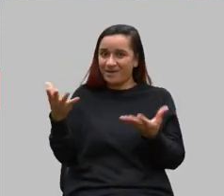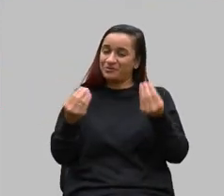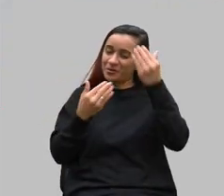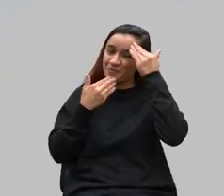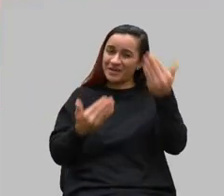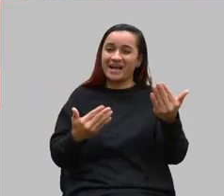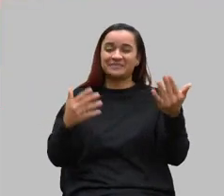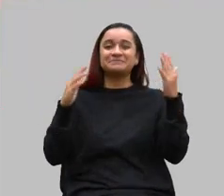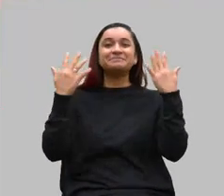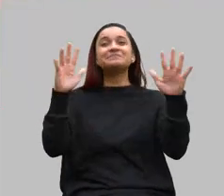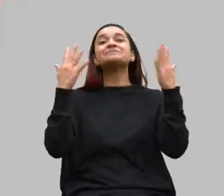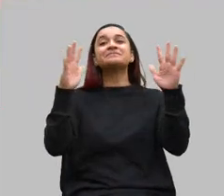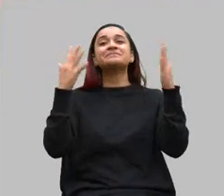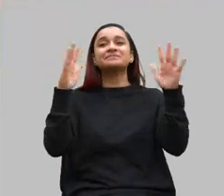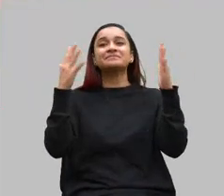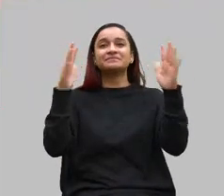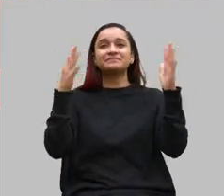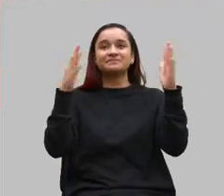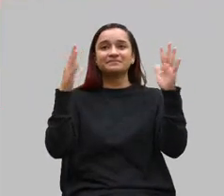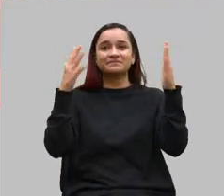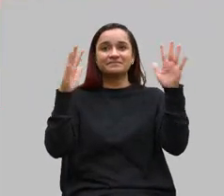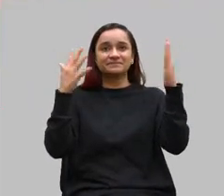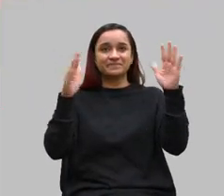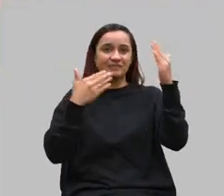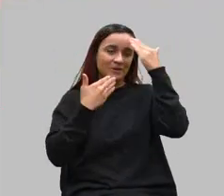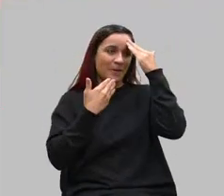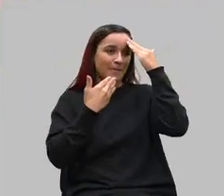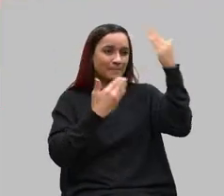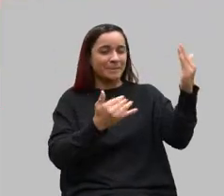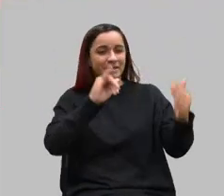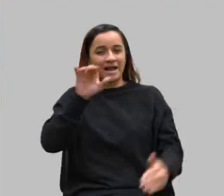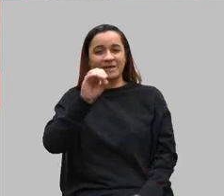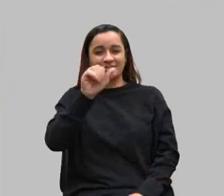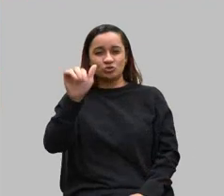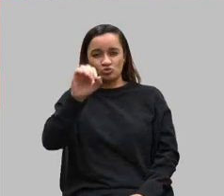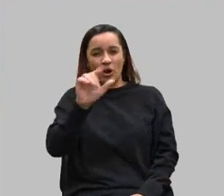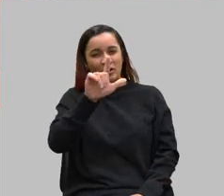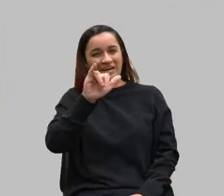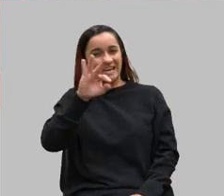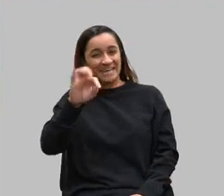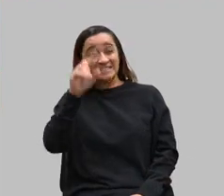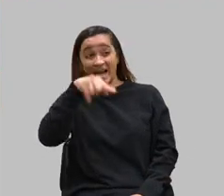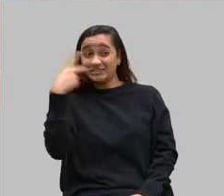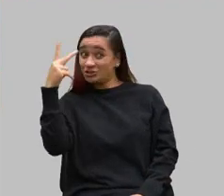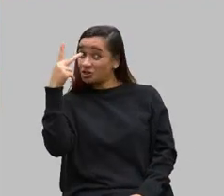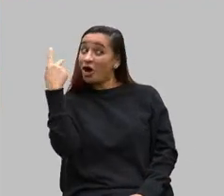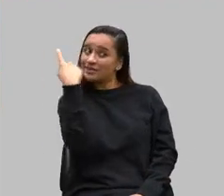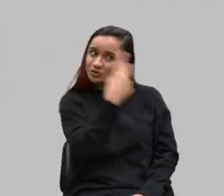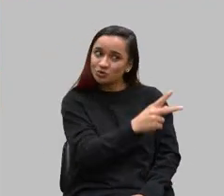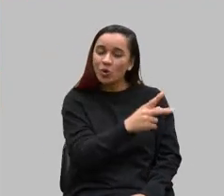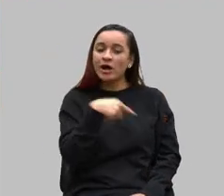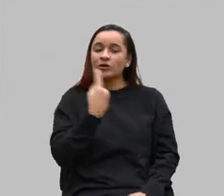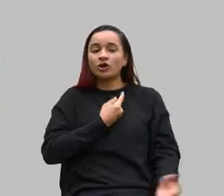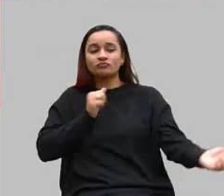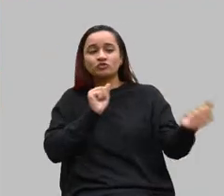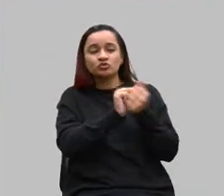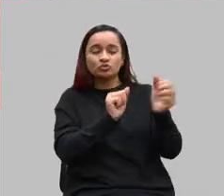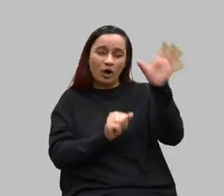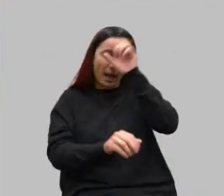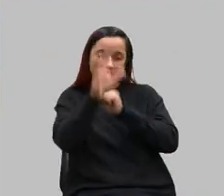obrigada Presidente leite mas é com você João Leite Essa história é sua nós estamos aqui aprendendo com